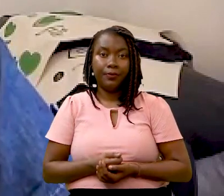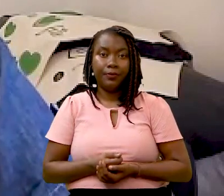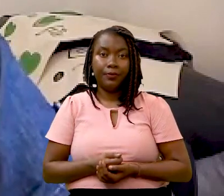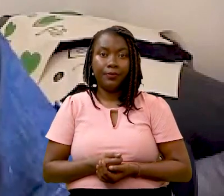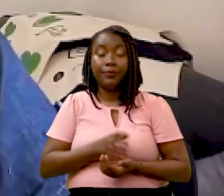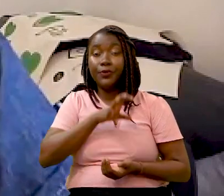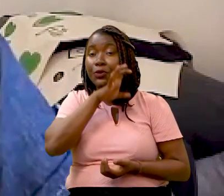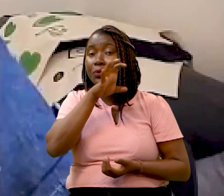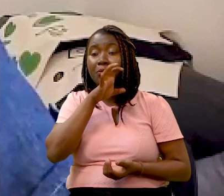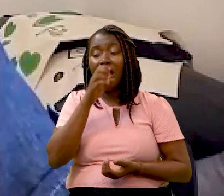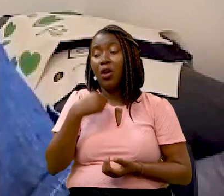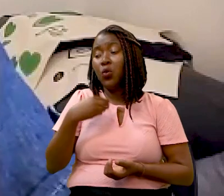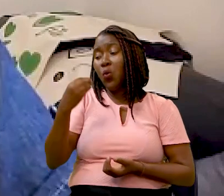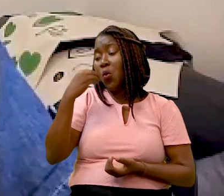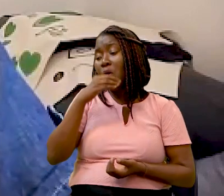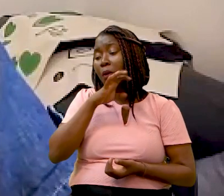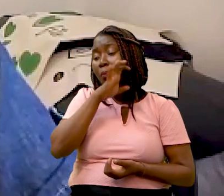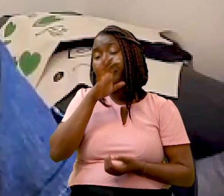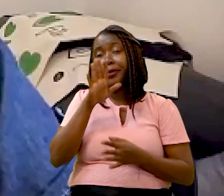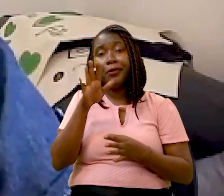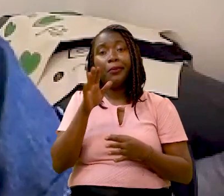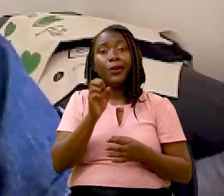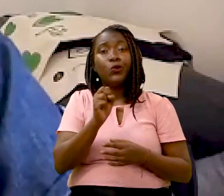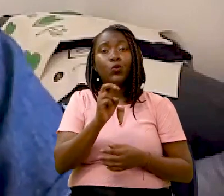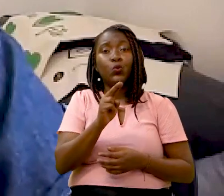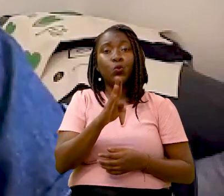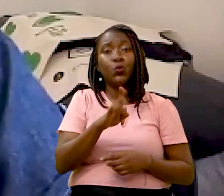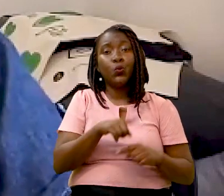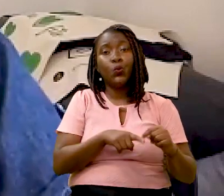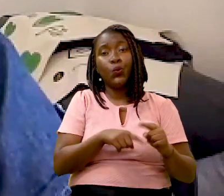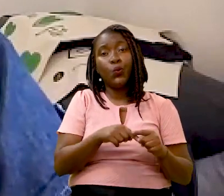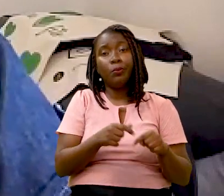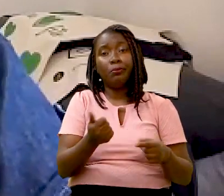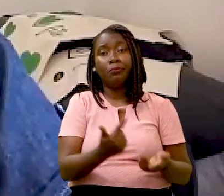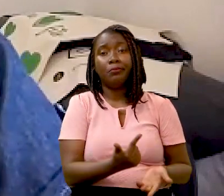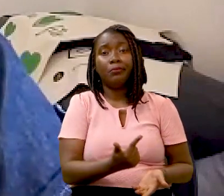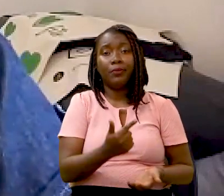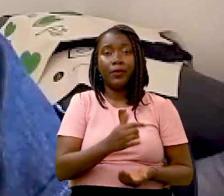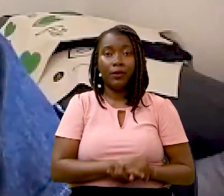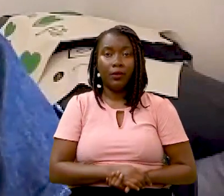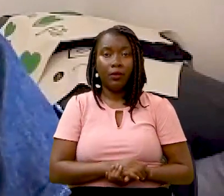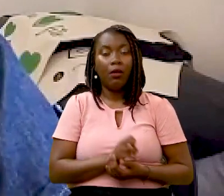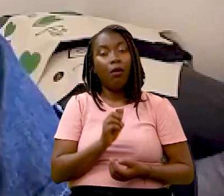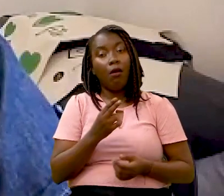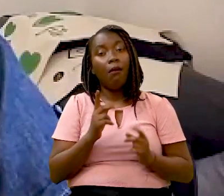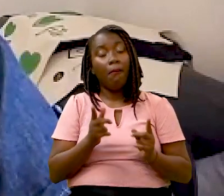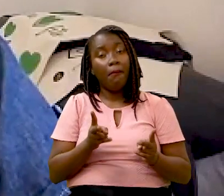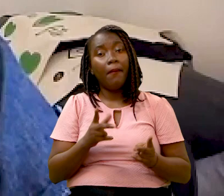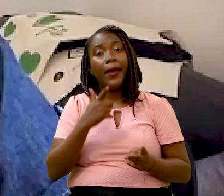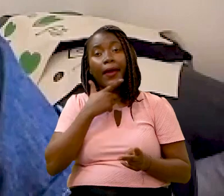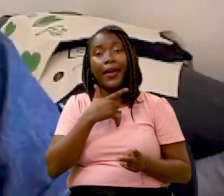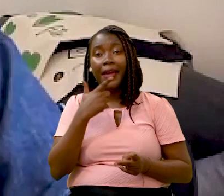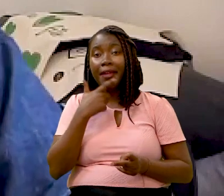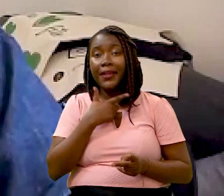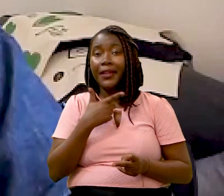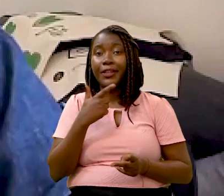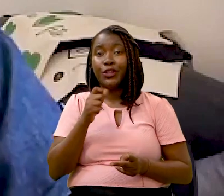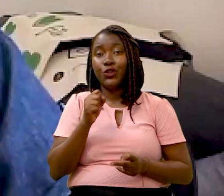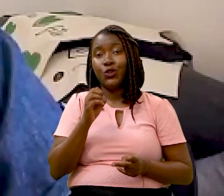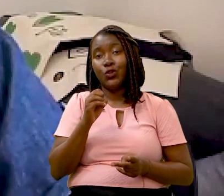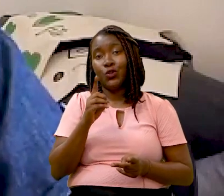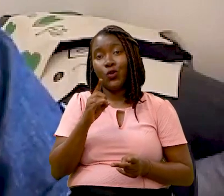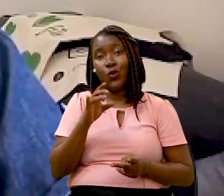né? Eles falam, eu não como bicho, mas comem os subprodutos. Ou até o próprio queijo de soja, o tofu.